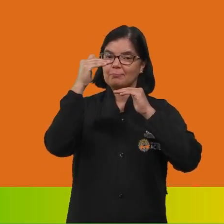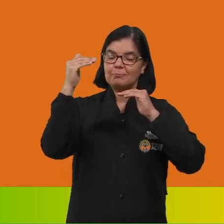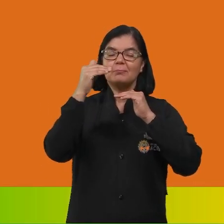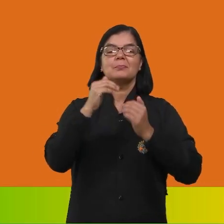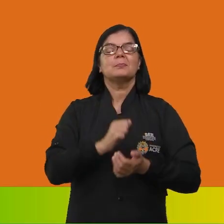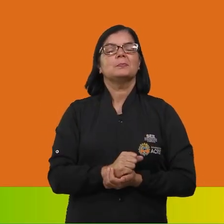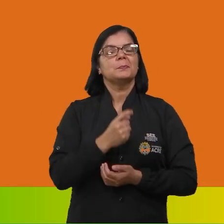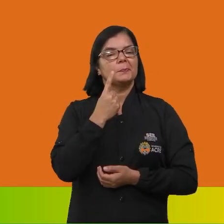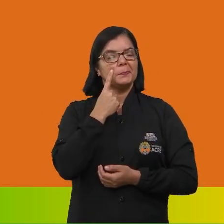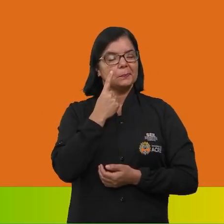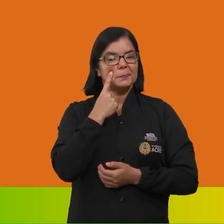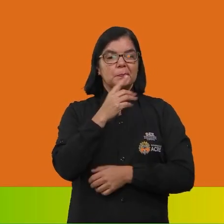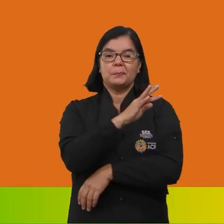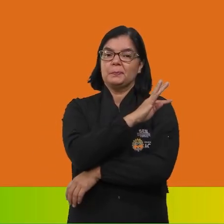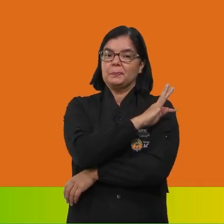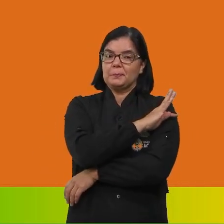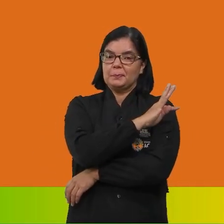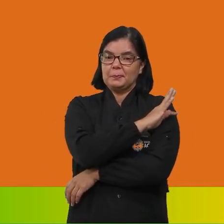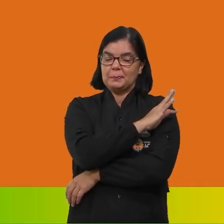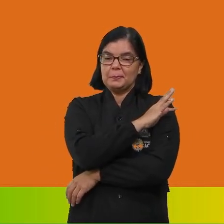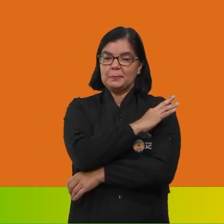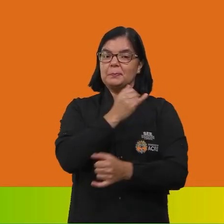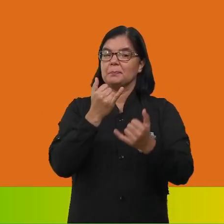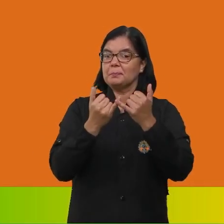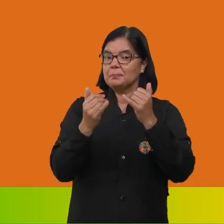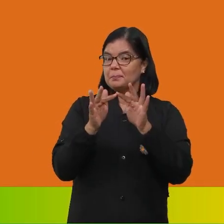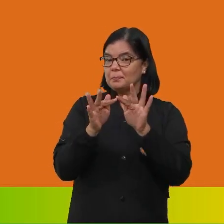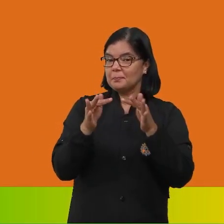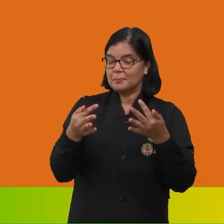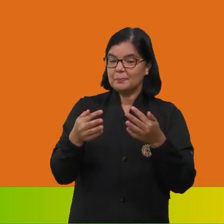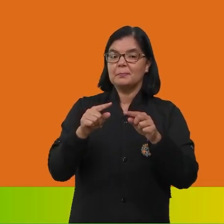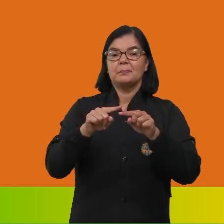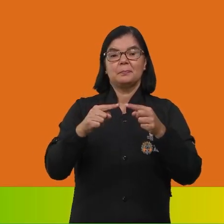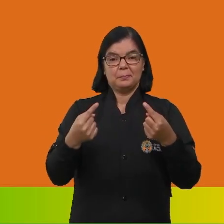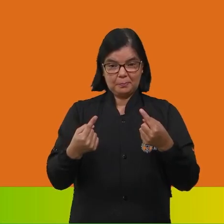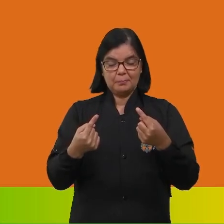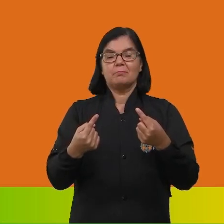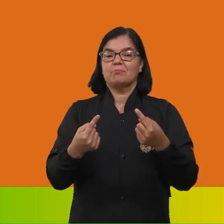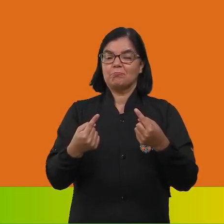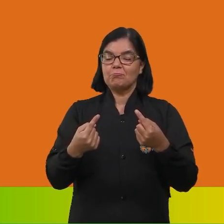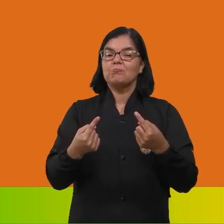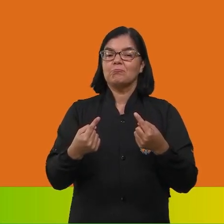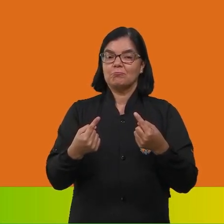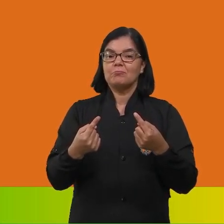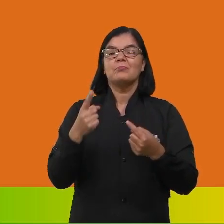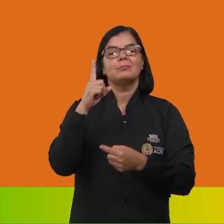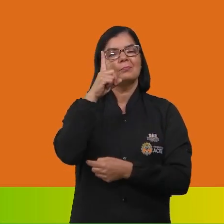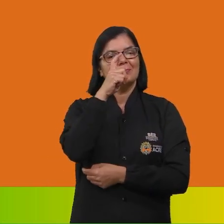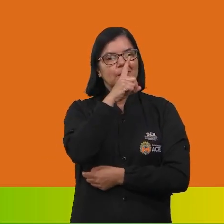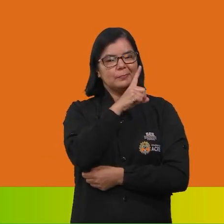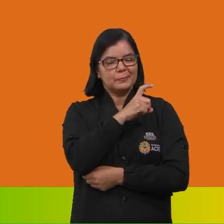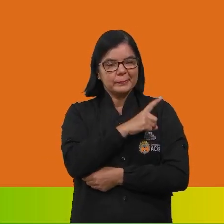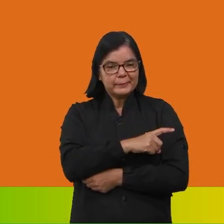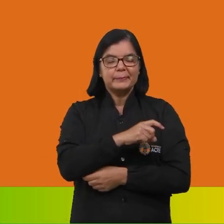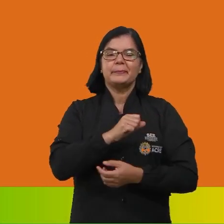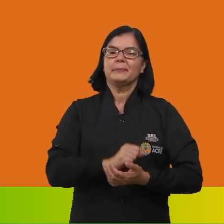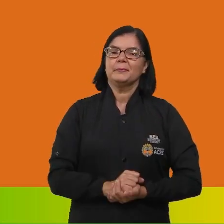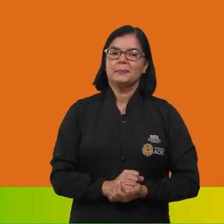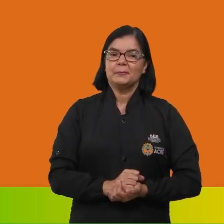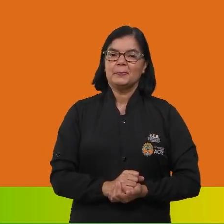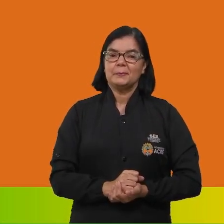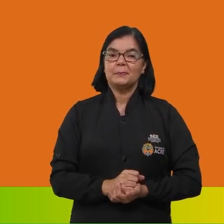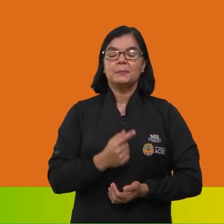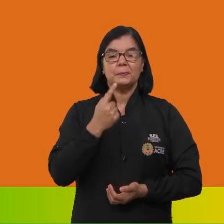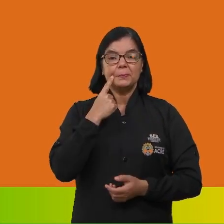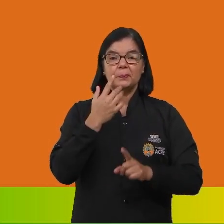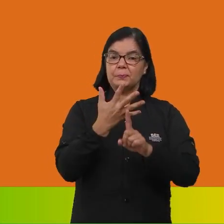observa aí que a técnica parece ser simples, mas ela é bastante complexa. E